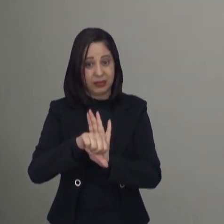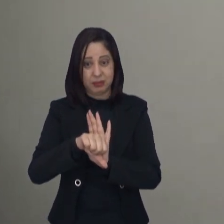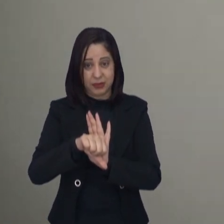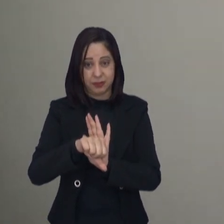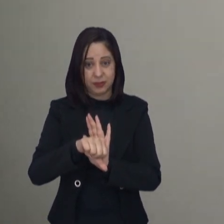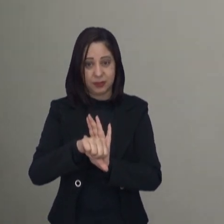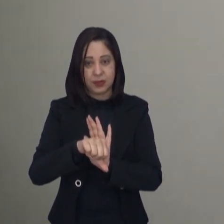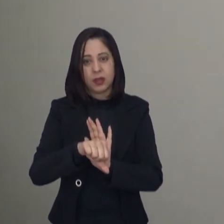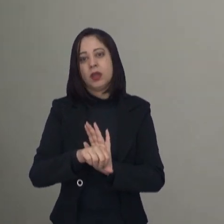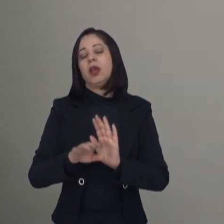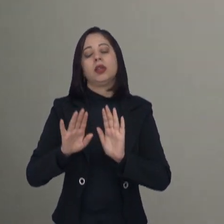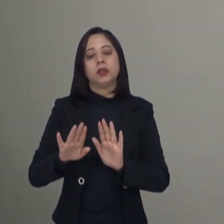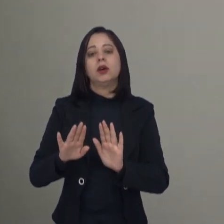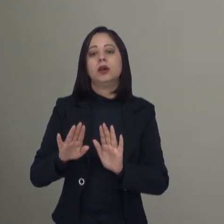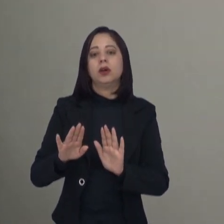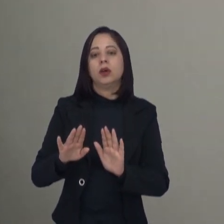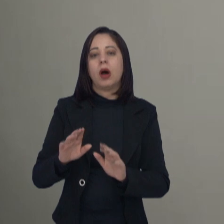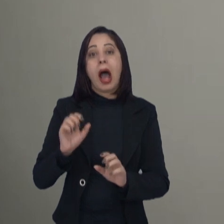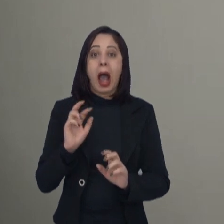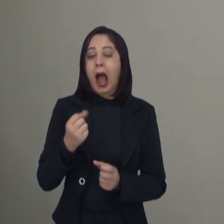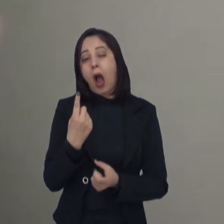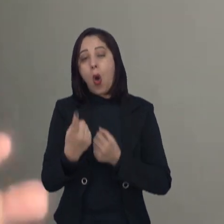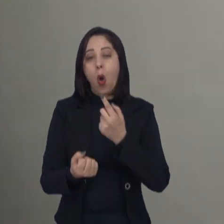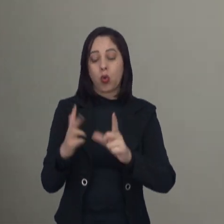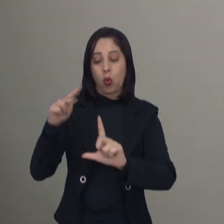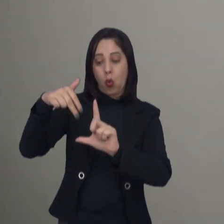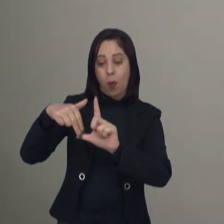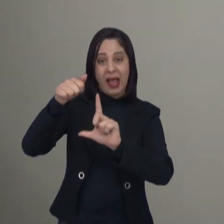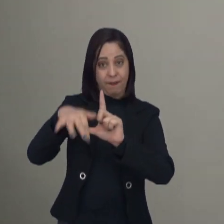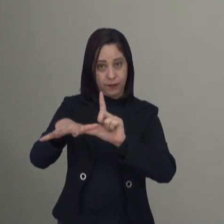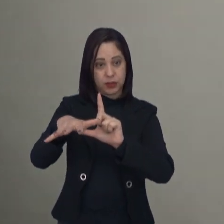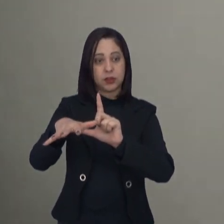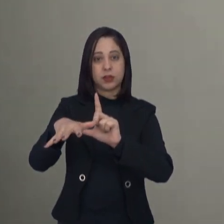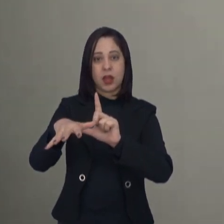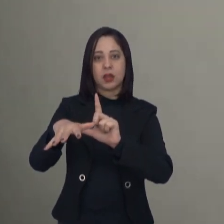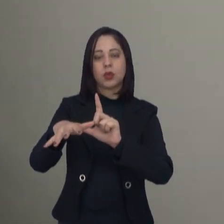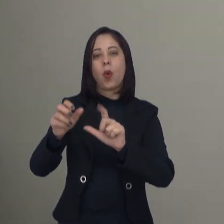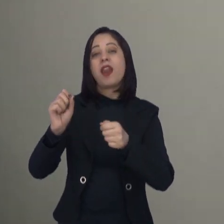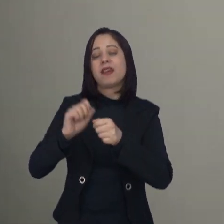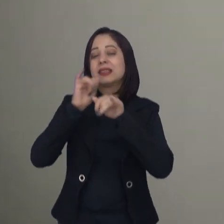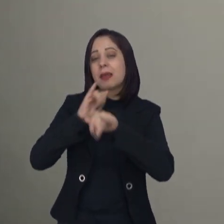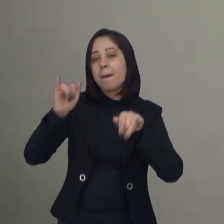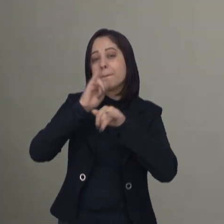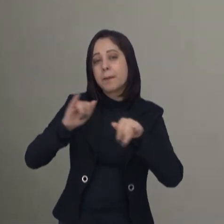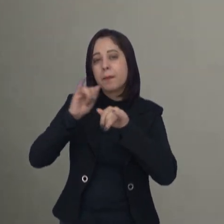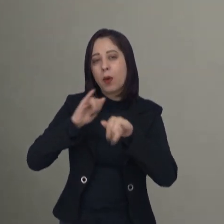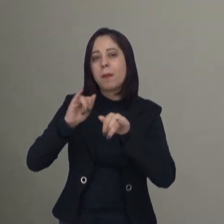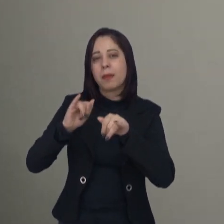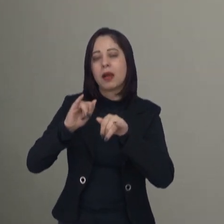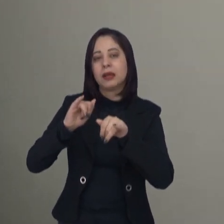que têm registro internacional, então não tem uma adequação criminal com essa atividade. Mas aí entra as questões